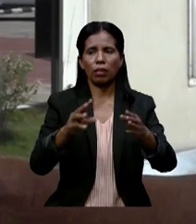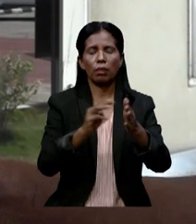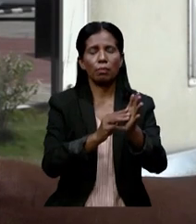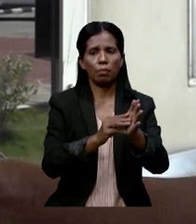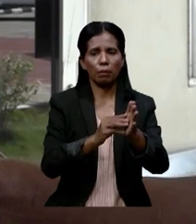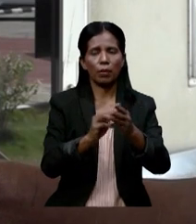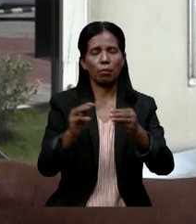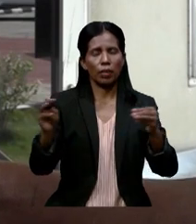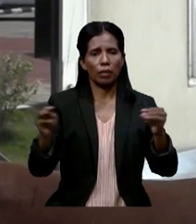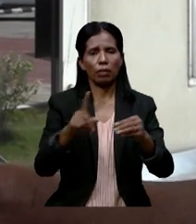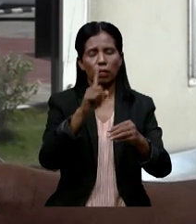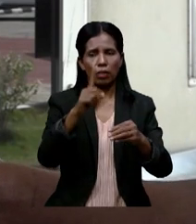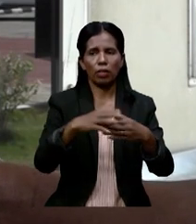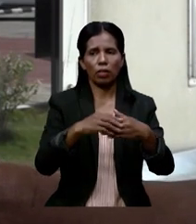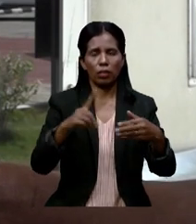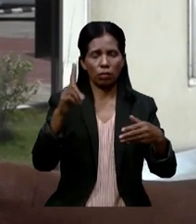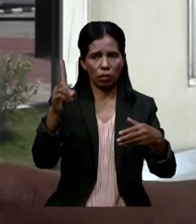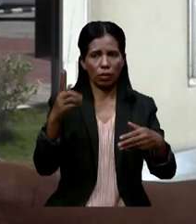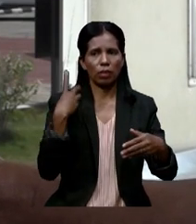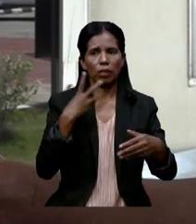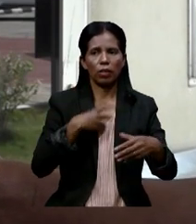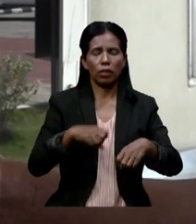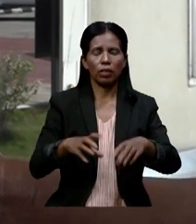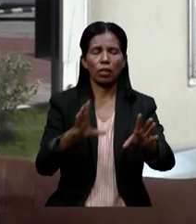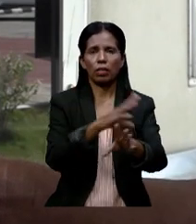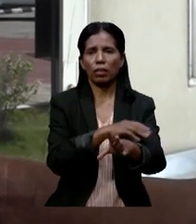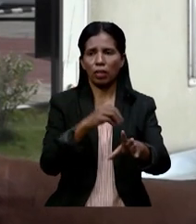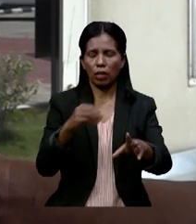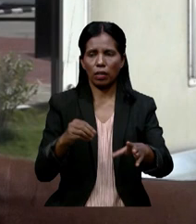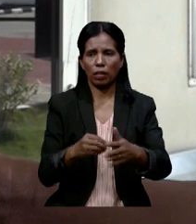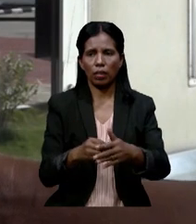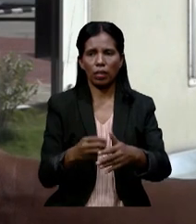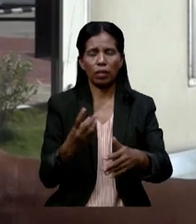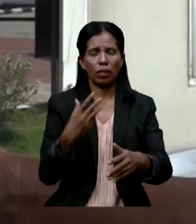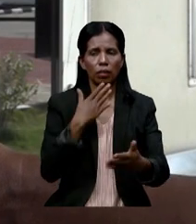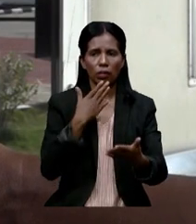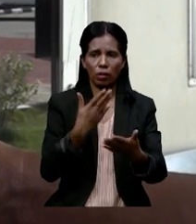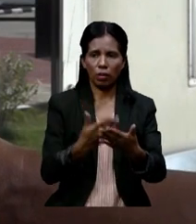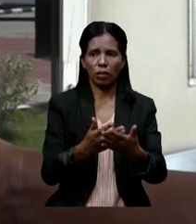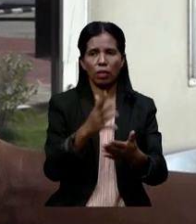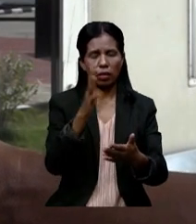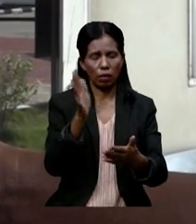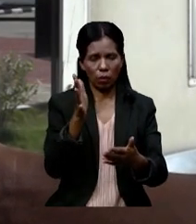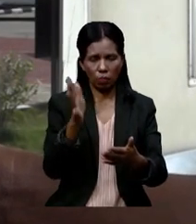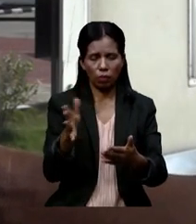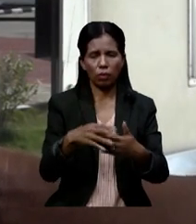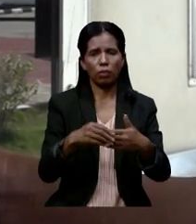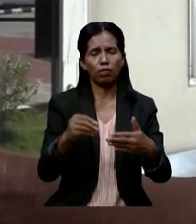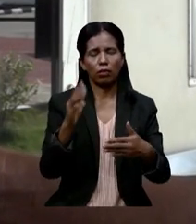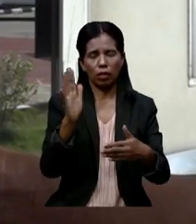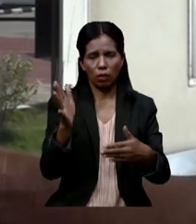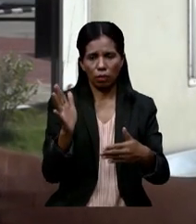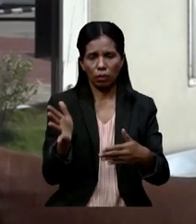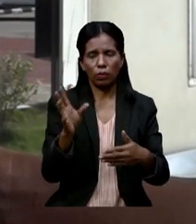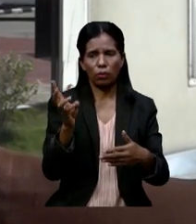$1. Né, Ramata, que era se tinha tais. Também tinha tais original, né? Bem, mas ia qualidade $50, $60, $70 e